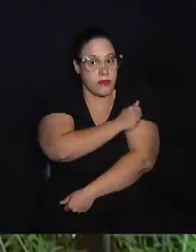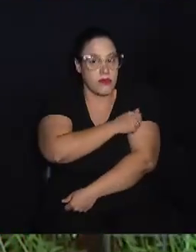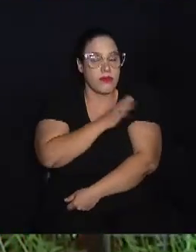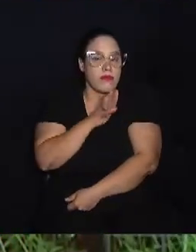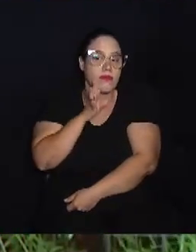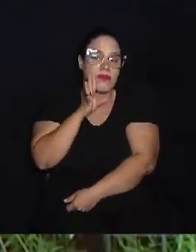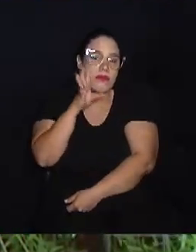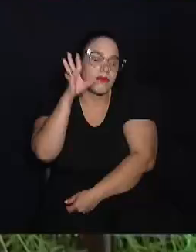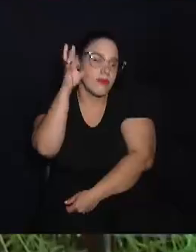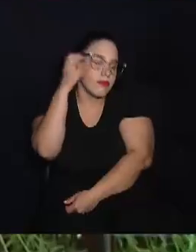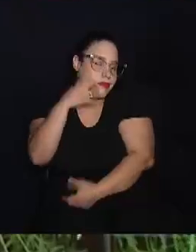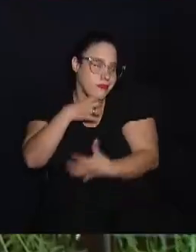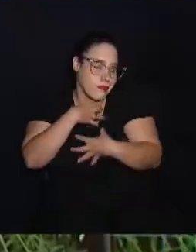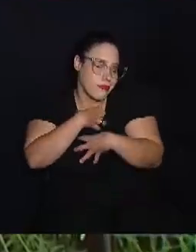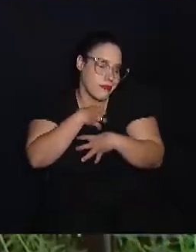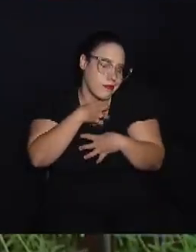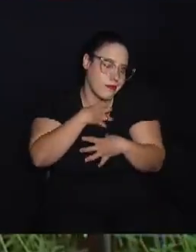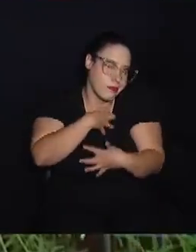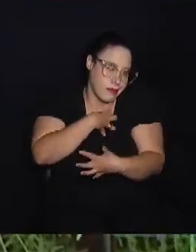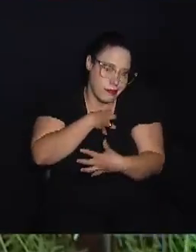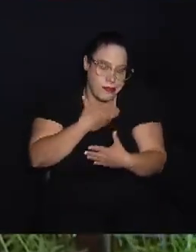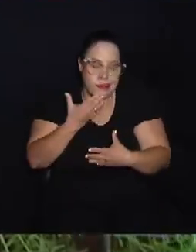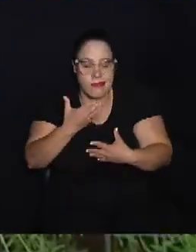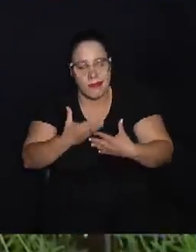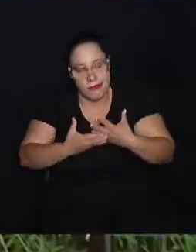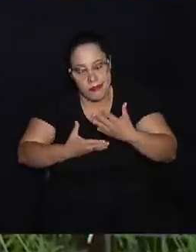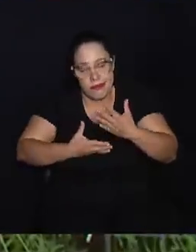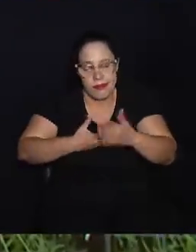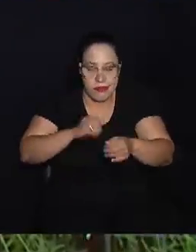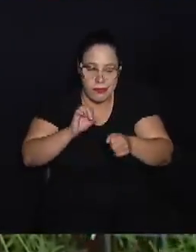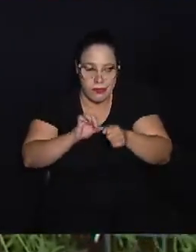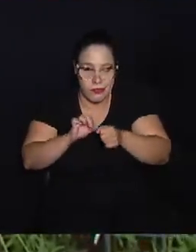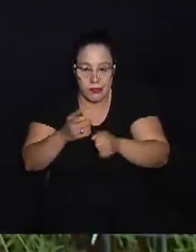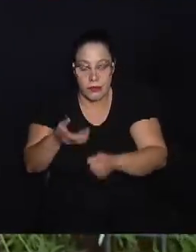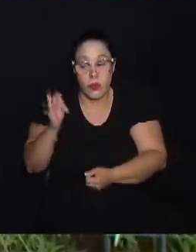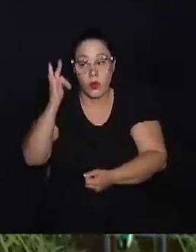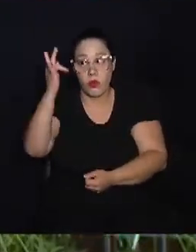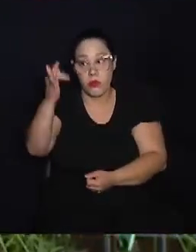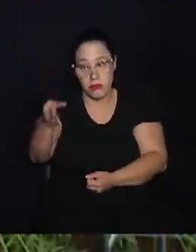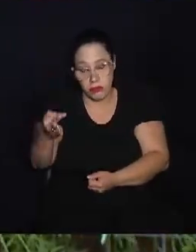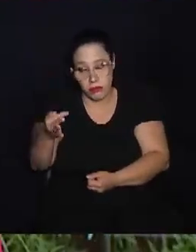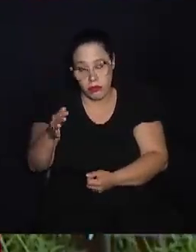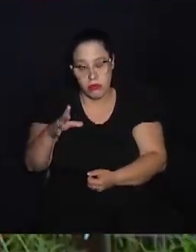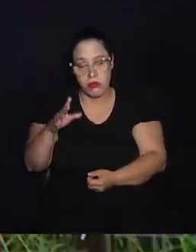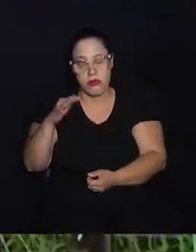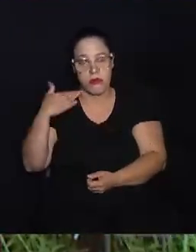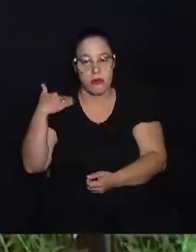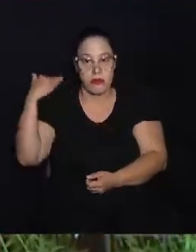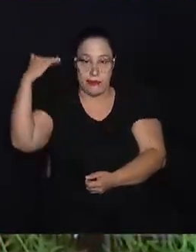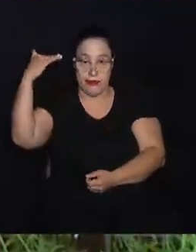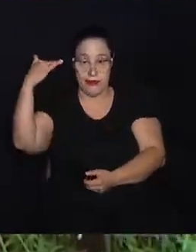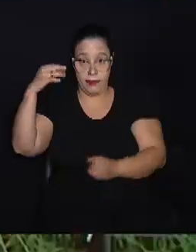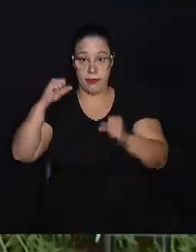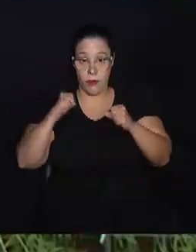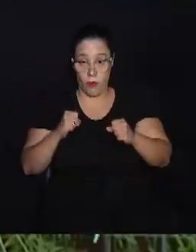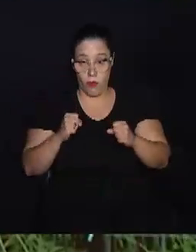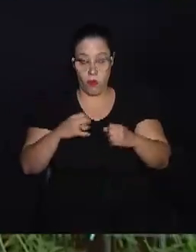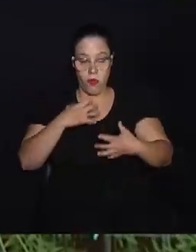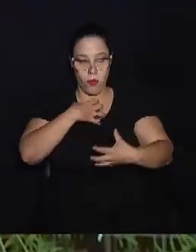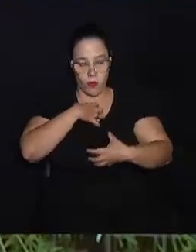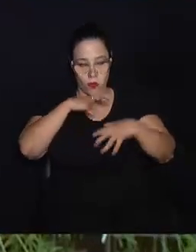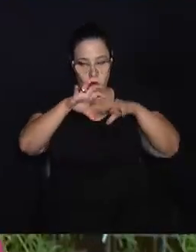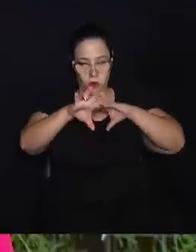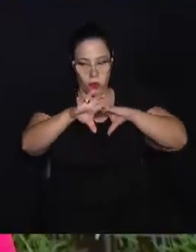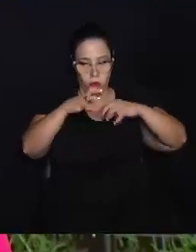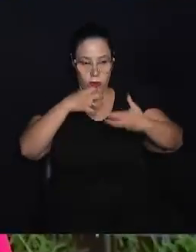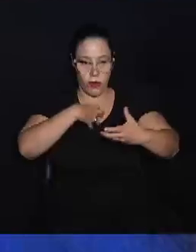lidar com as emoções, com os sentimentos, né? Isso faz com que eles, no futuro, sejam adultos que possam ter empatia e